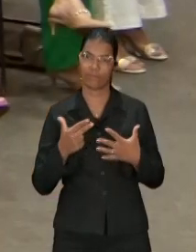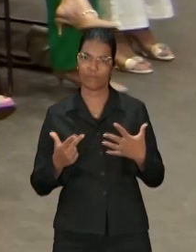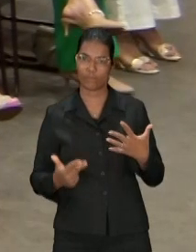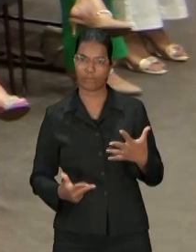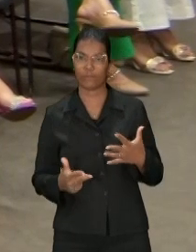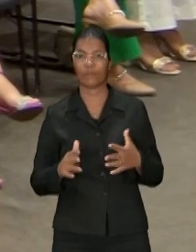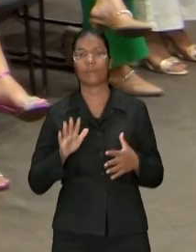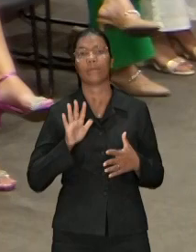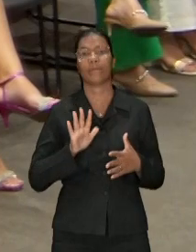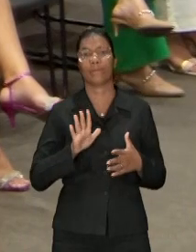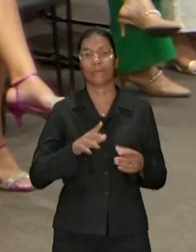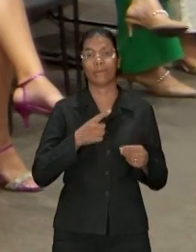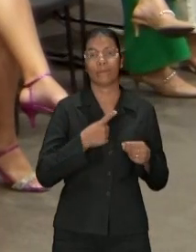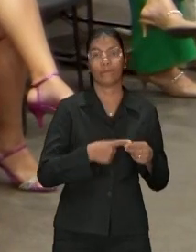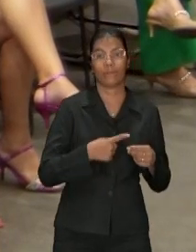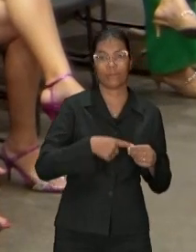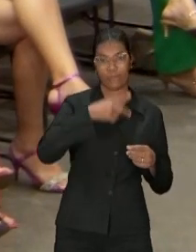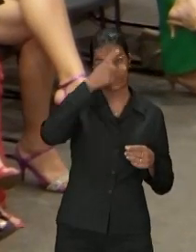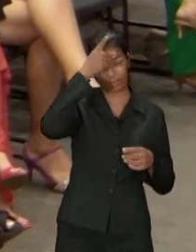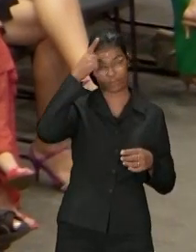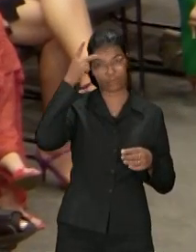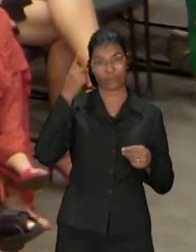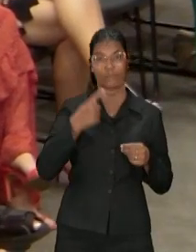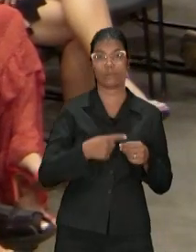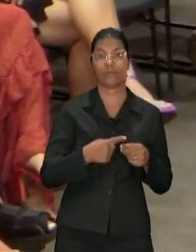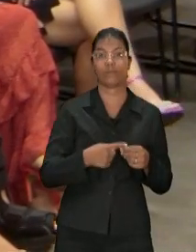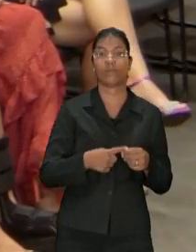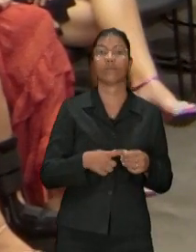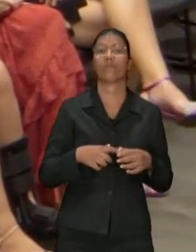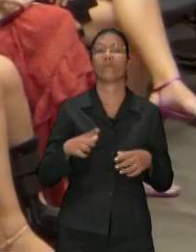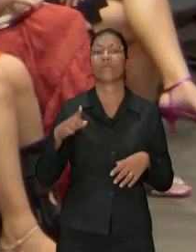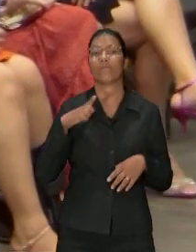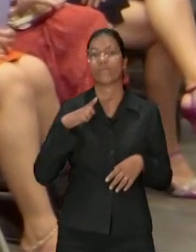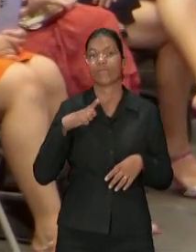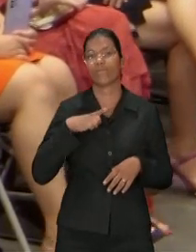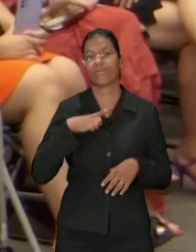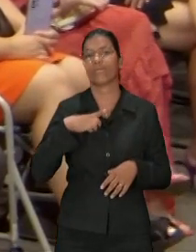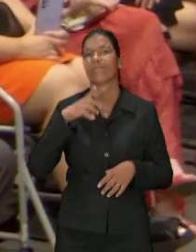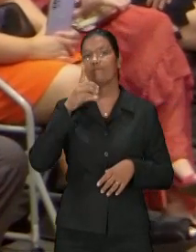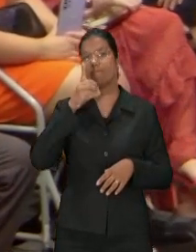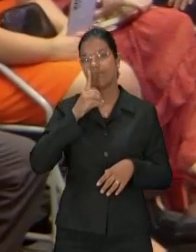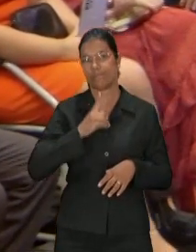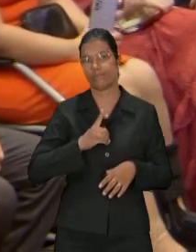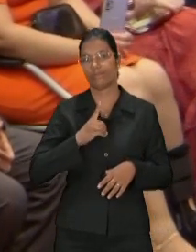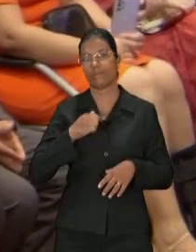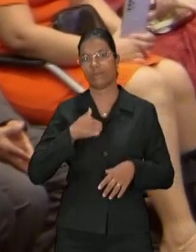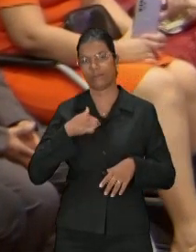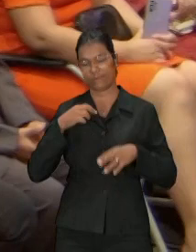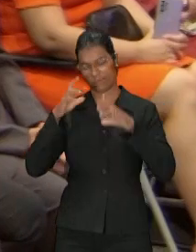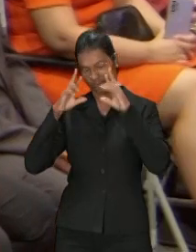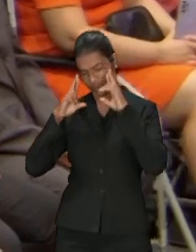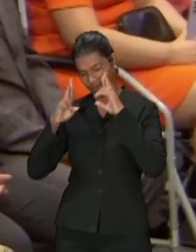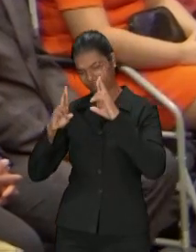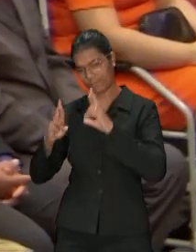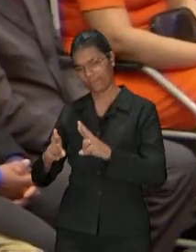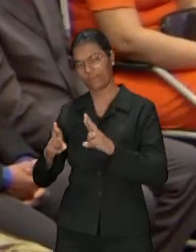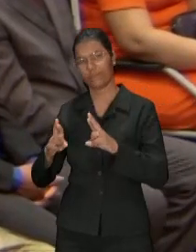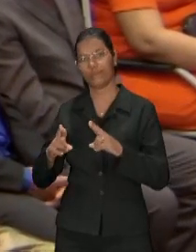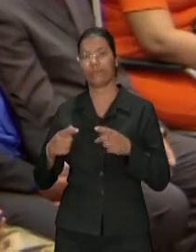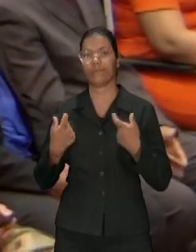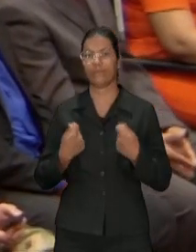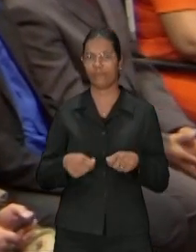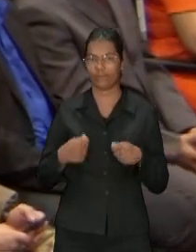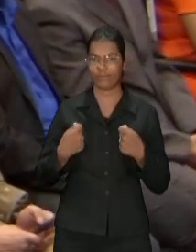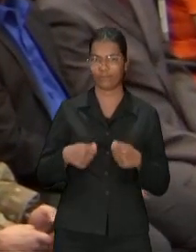deveres. O cidadão tem de ser ciente da sua responsabilidade enquanto parte integrante de um